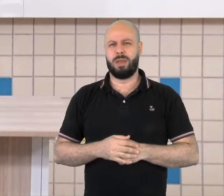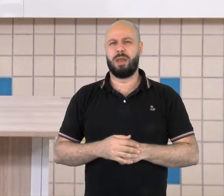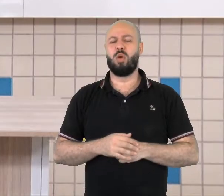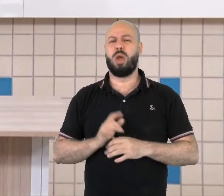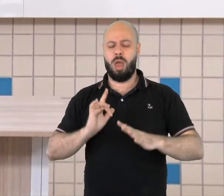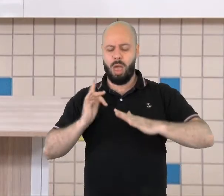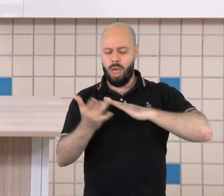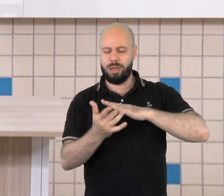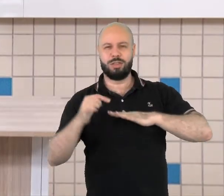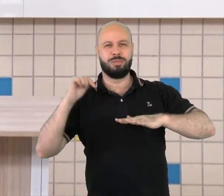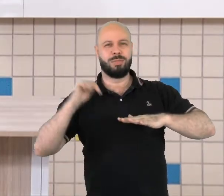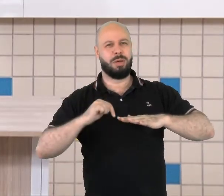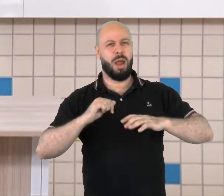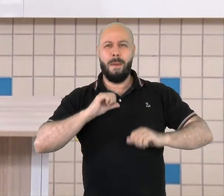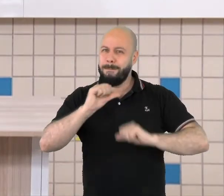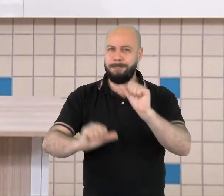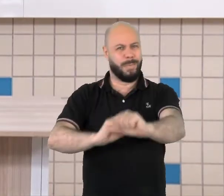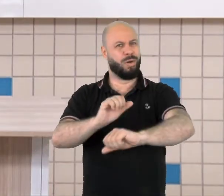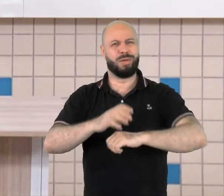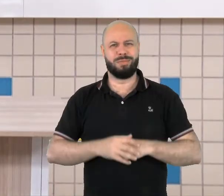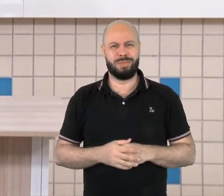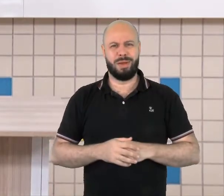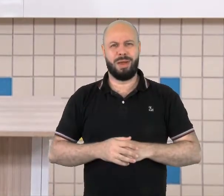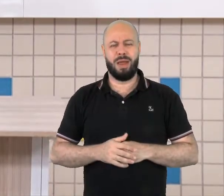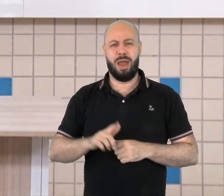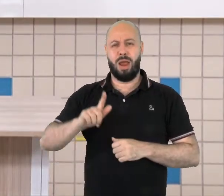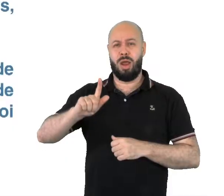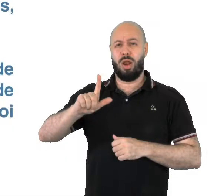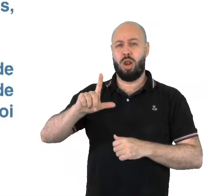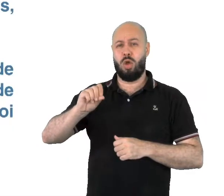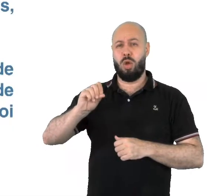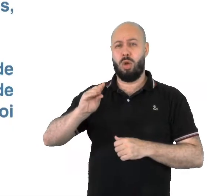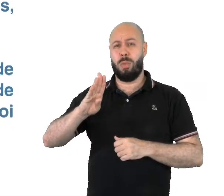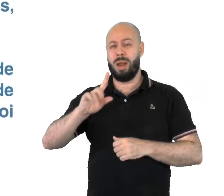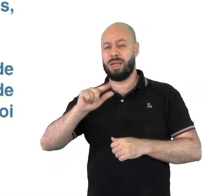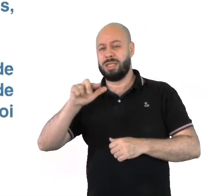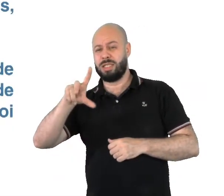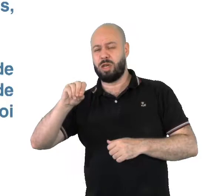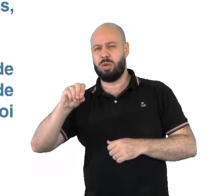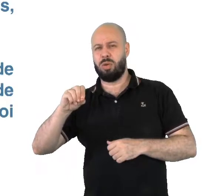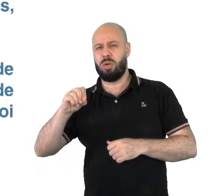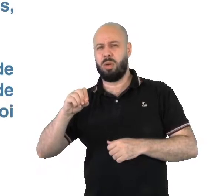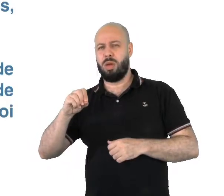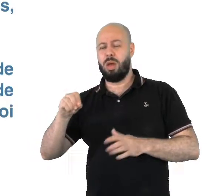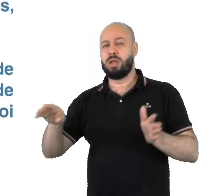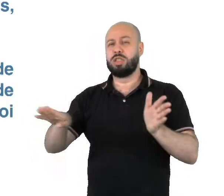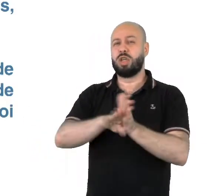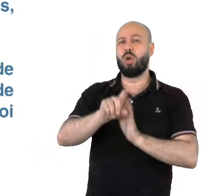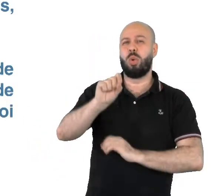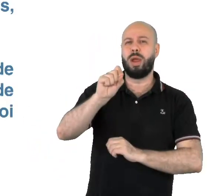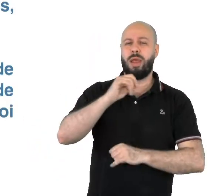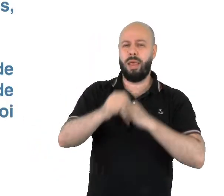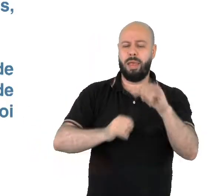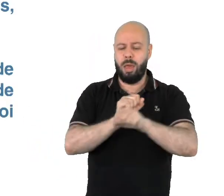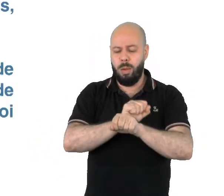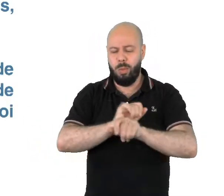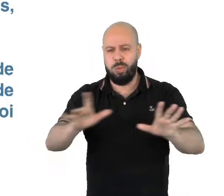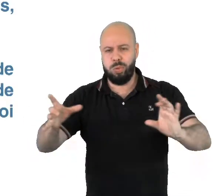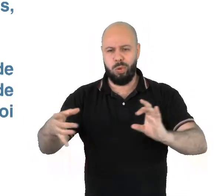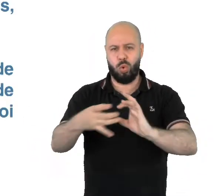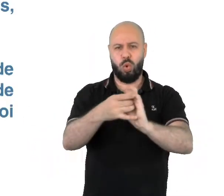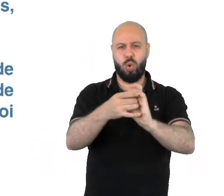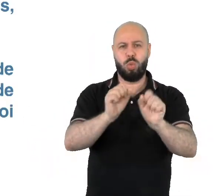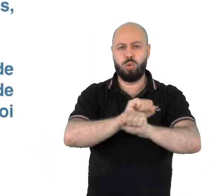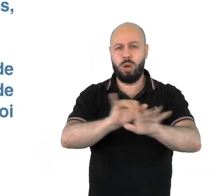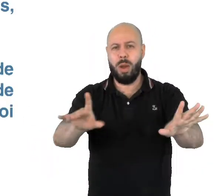sociais? Olha só como muda, olha só como a globalização trouxe. A globalização trouxe, junto com a internet, essa era que a gente